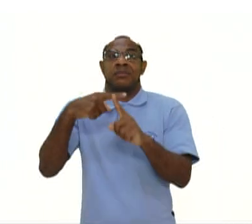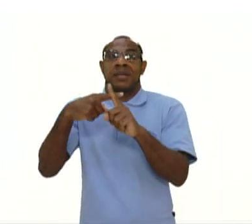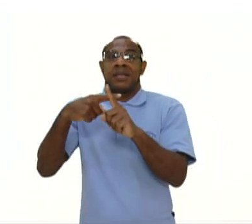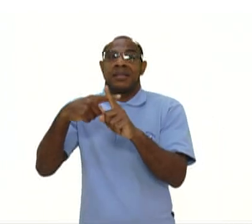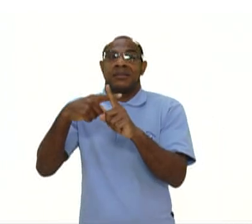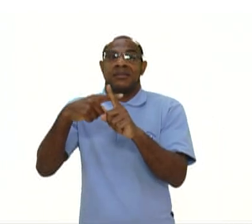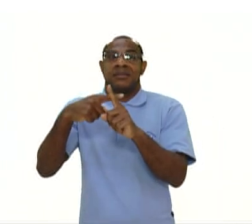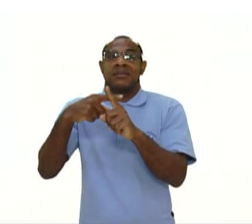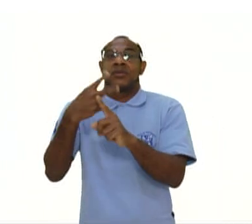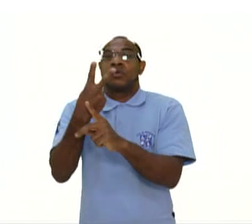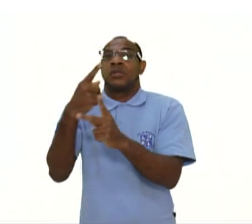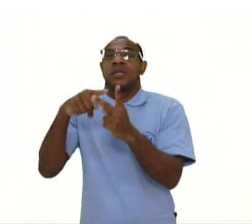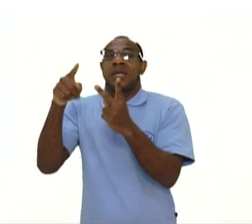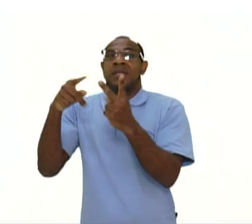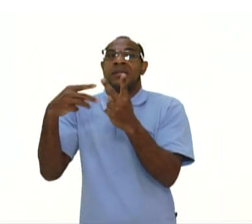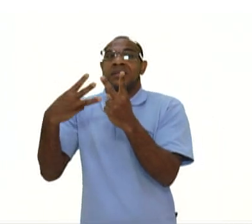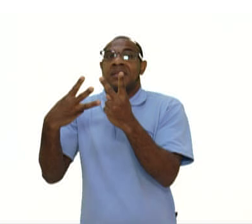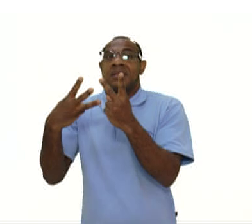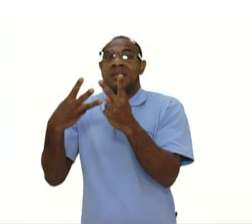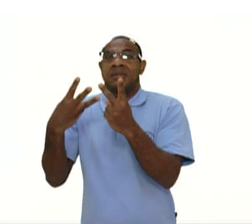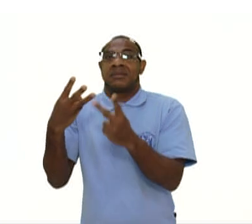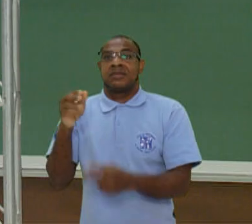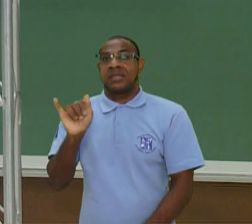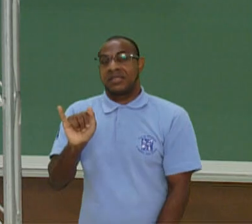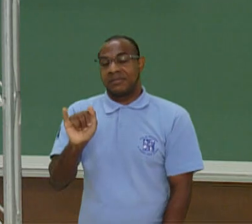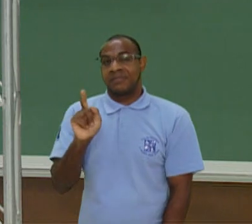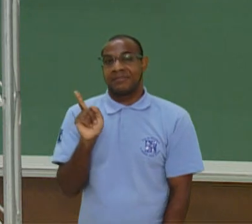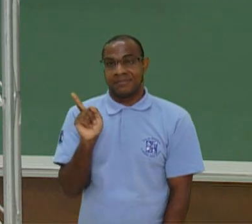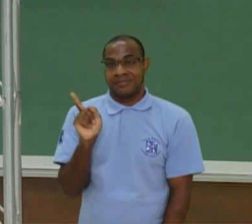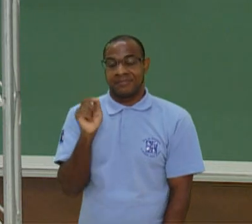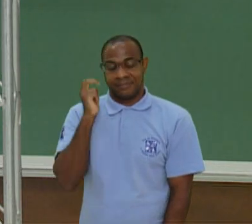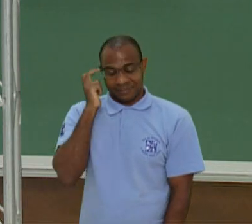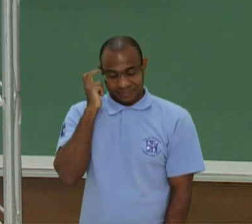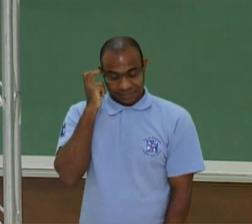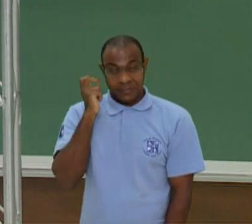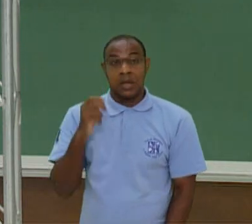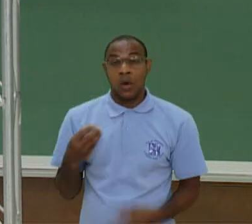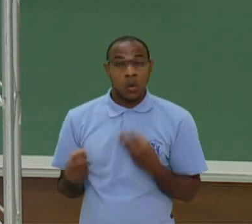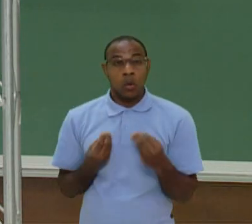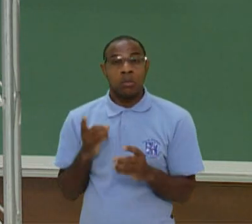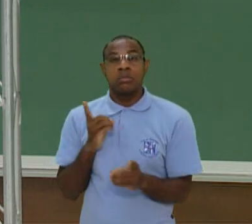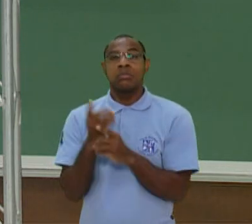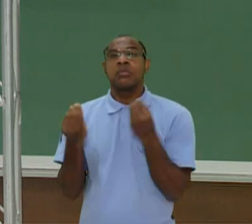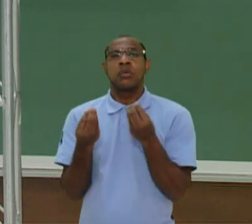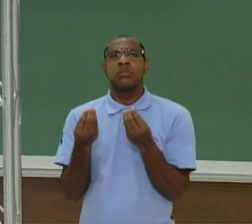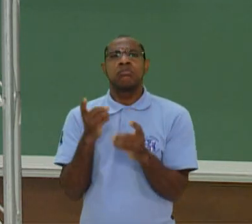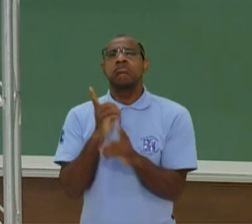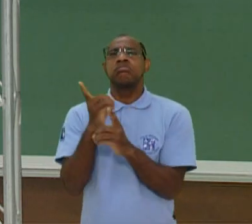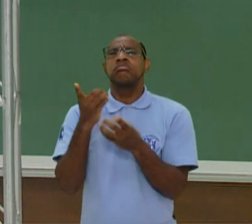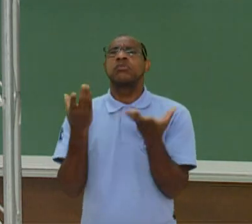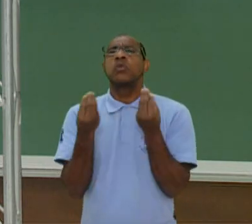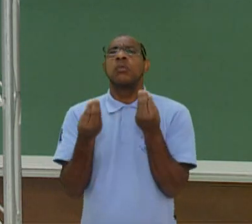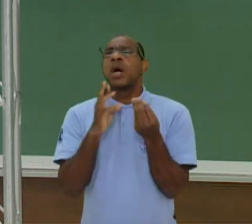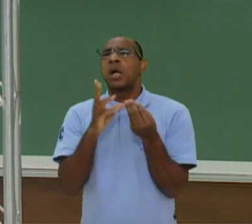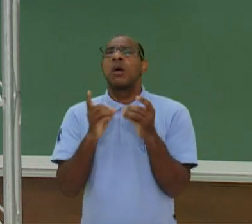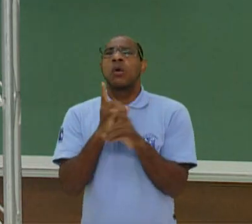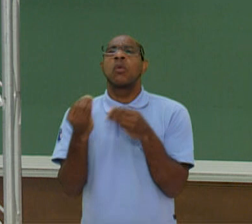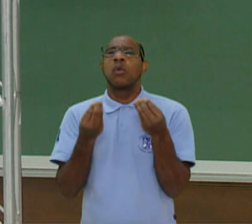de 3i. Essa é a resposta. Agora, como chegamos? Vamos resolver essa